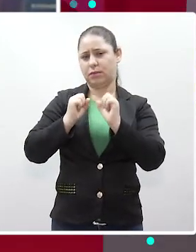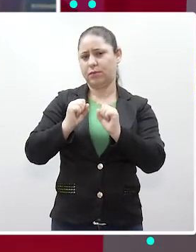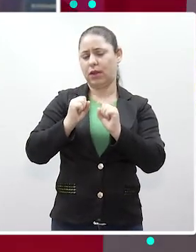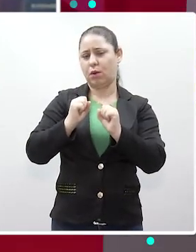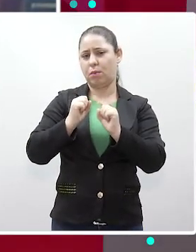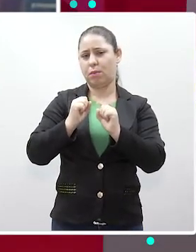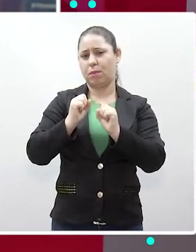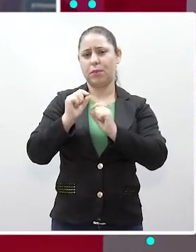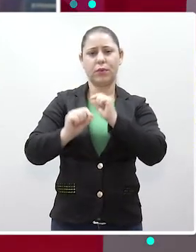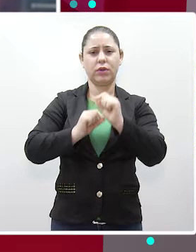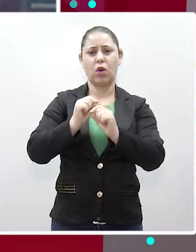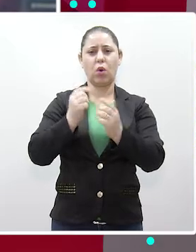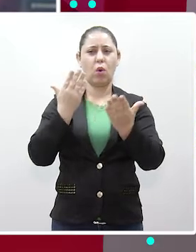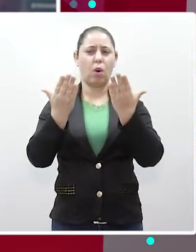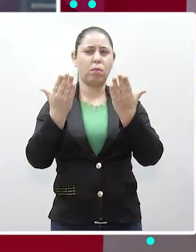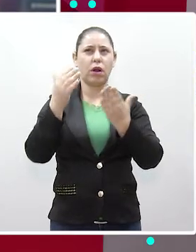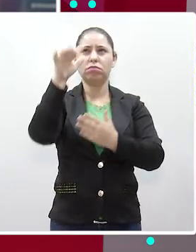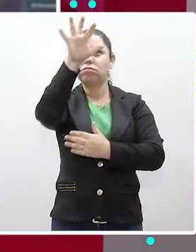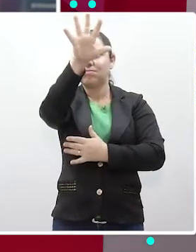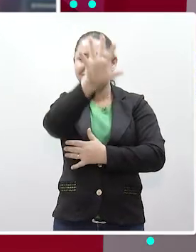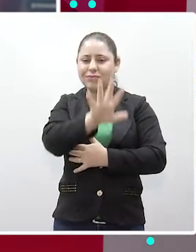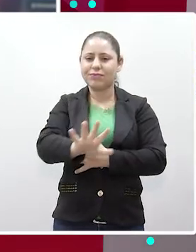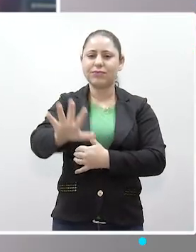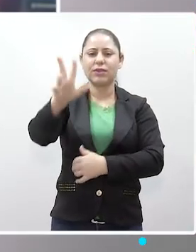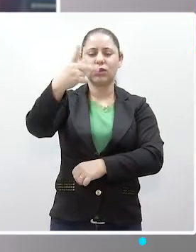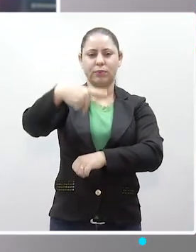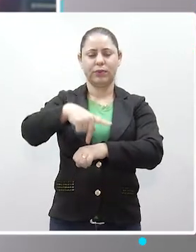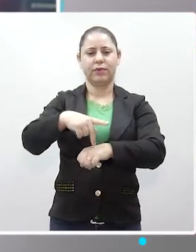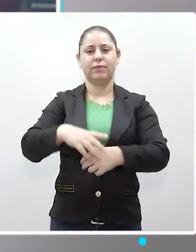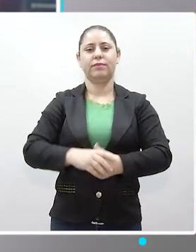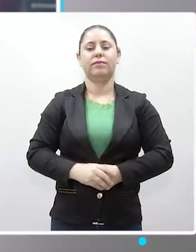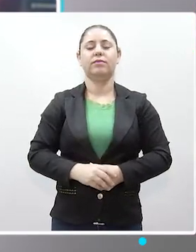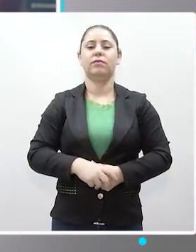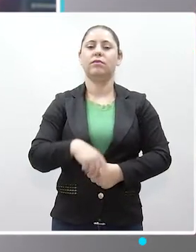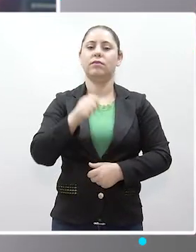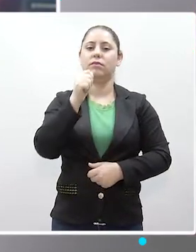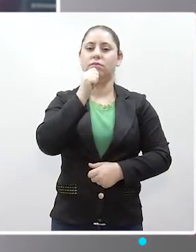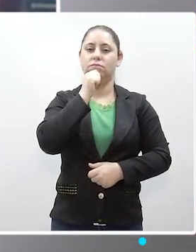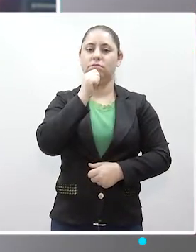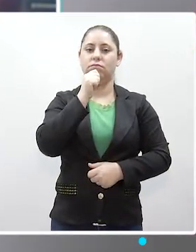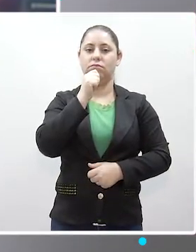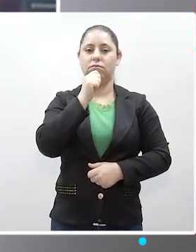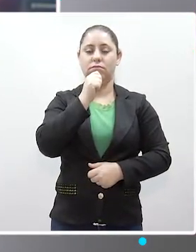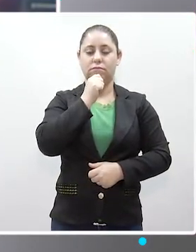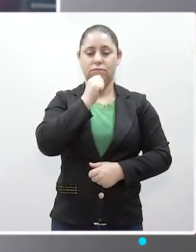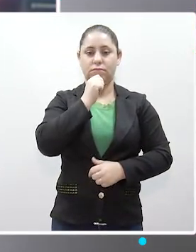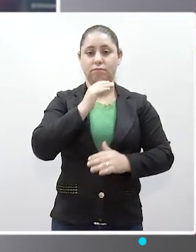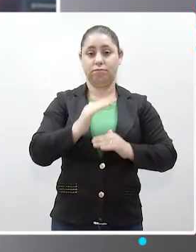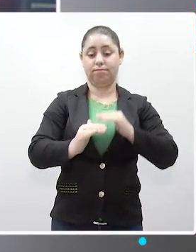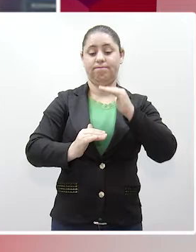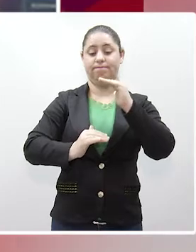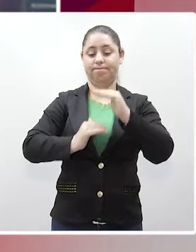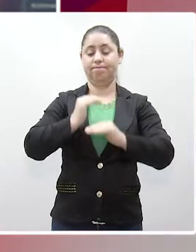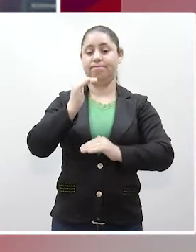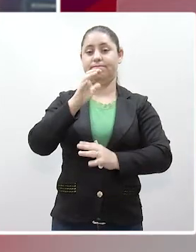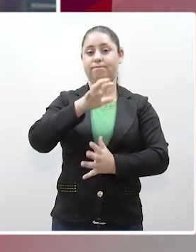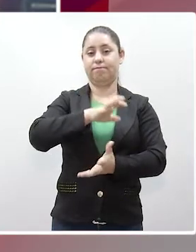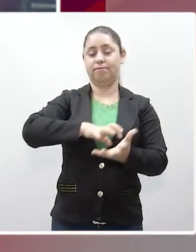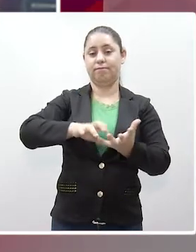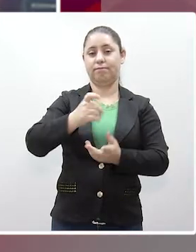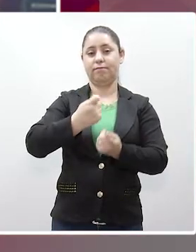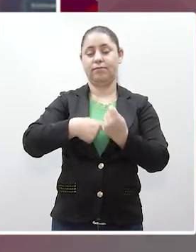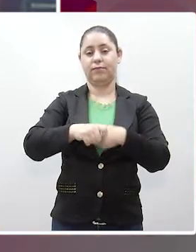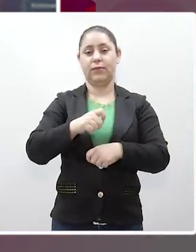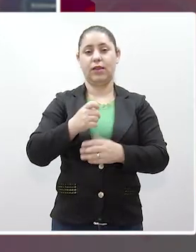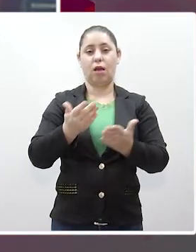expressivo, se comparado às outras unidades da federação? Tiago, ainda o nosso crescimento econômico no Brasil, no